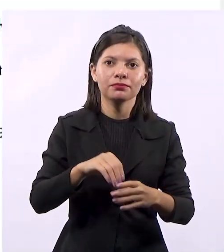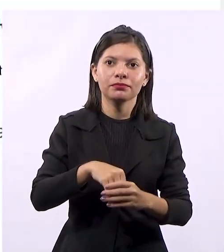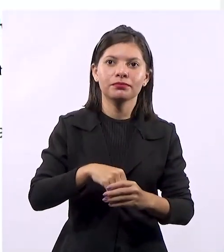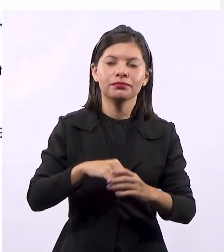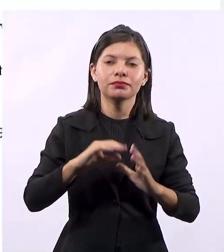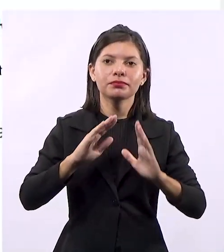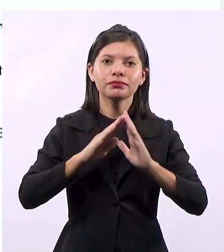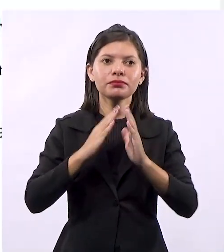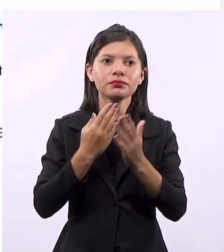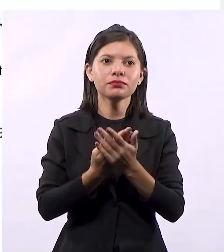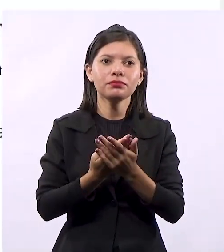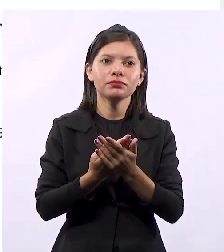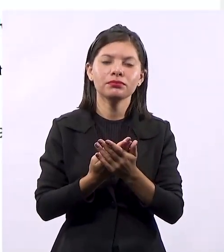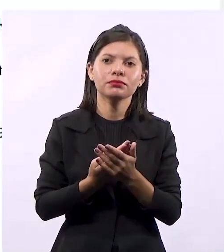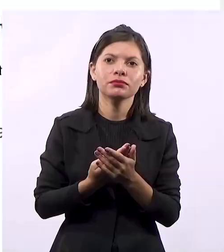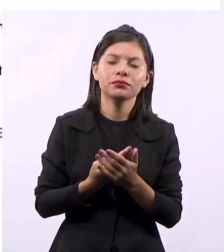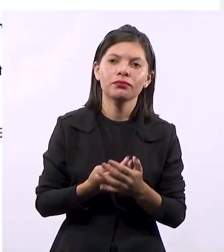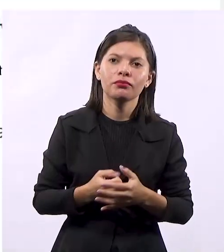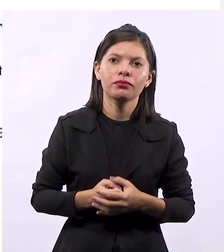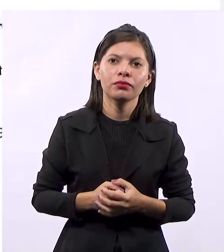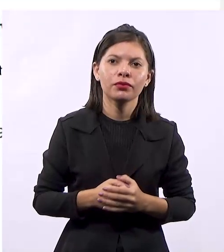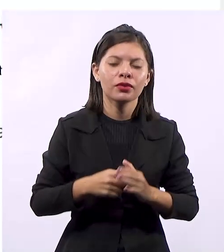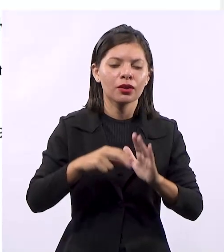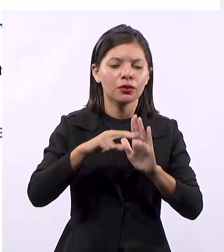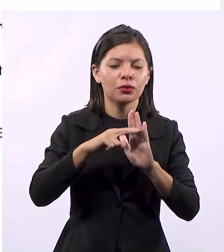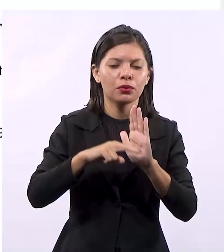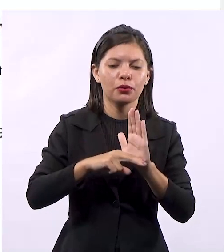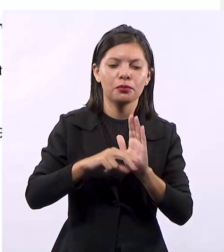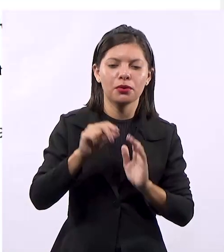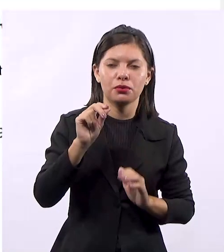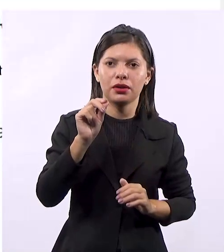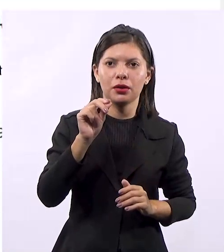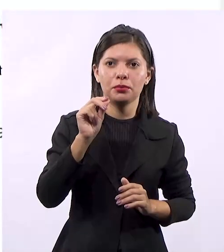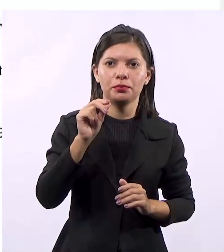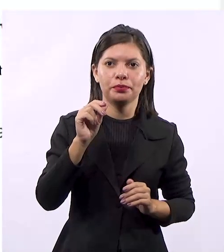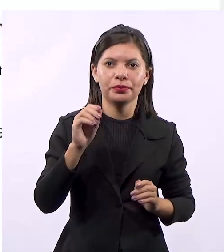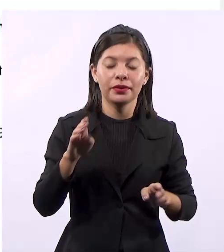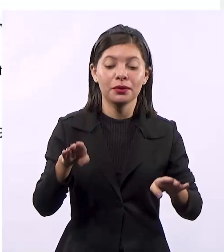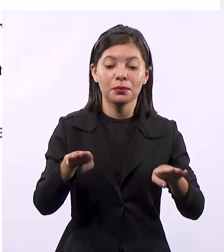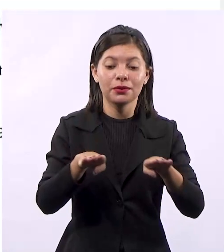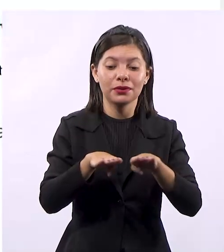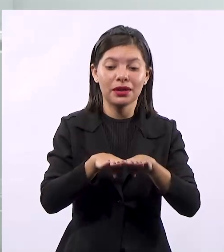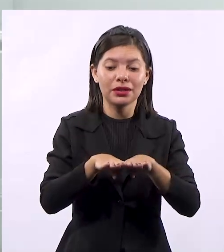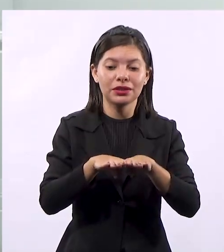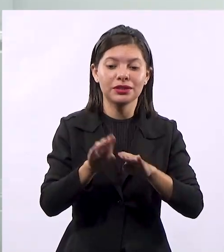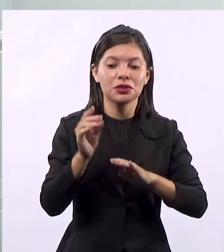Inciso 1, igualdade de condições para o acesso e permanência na escola.